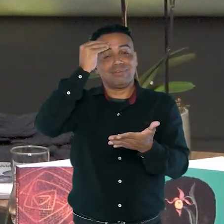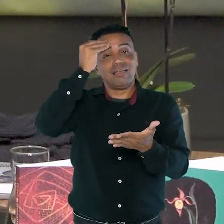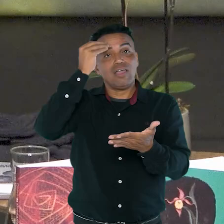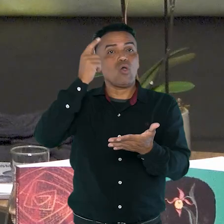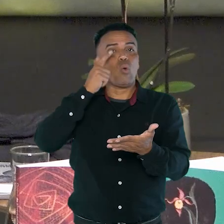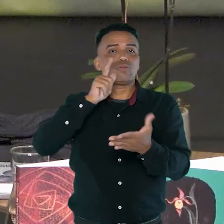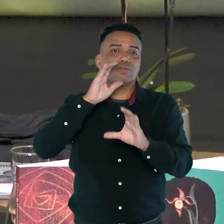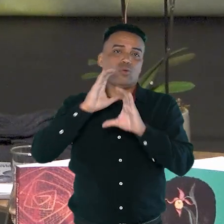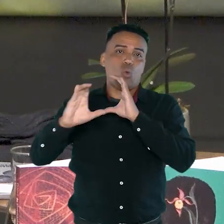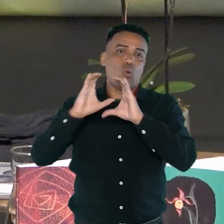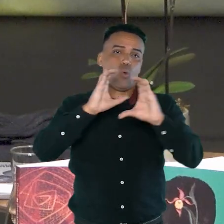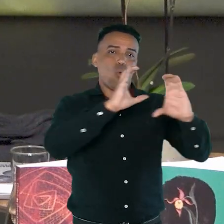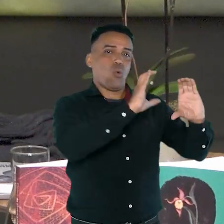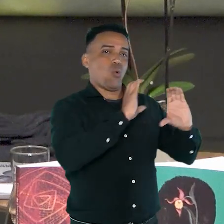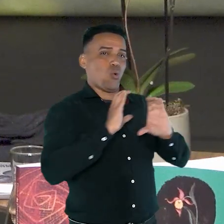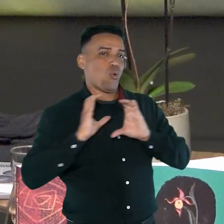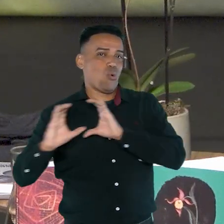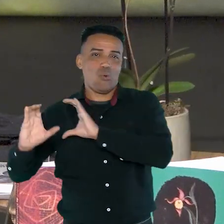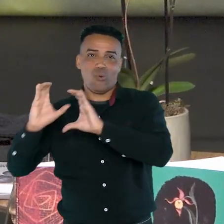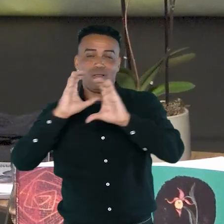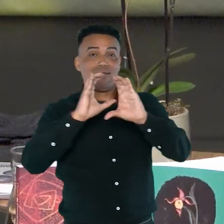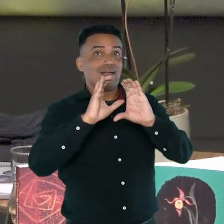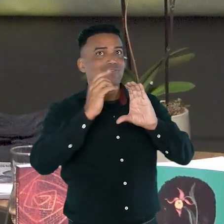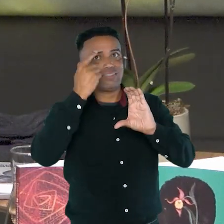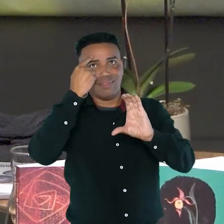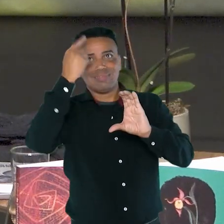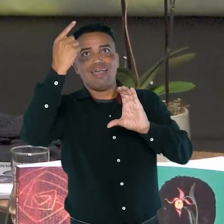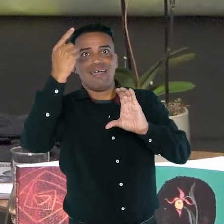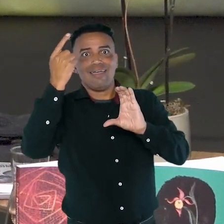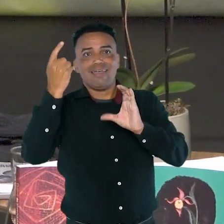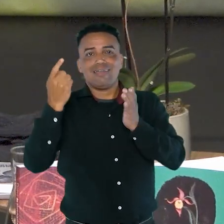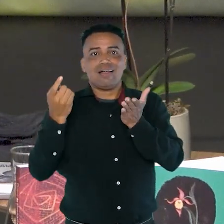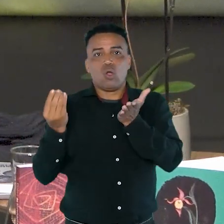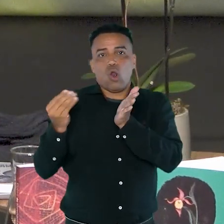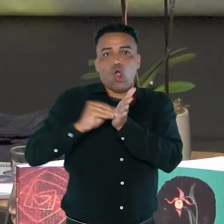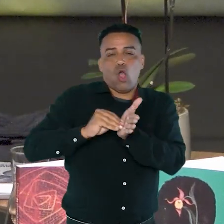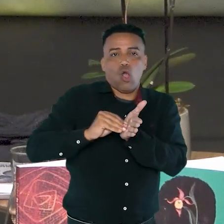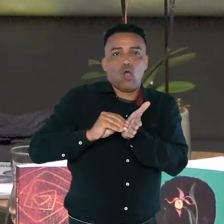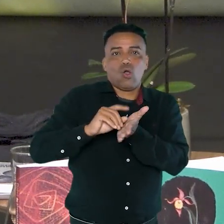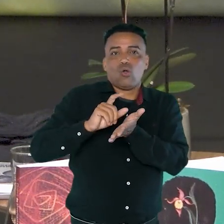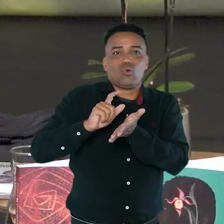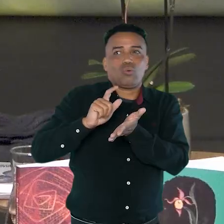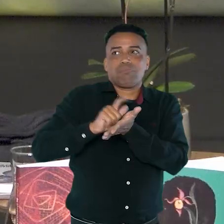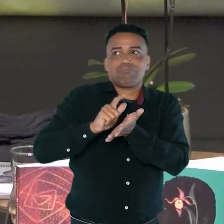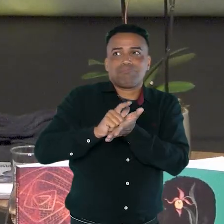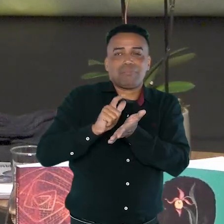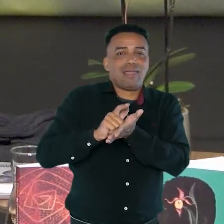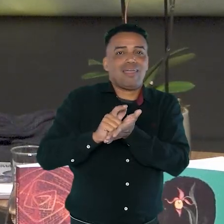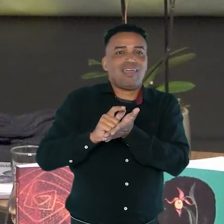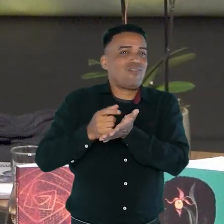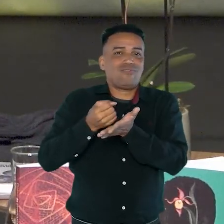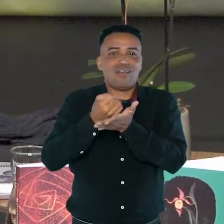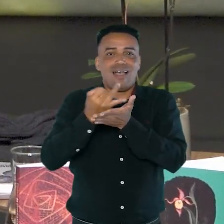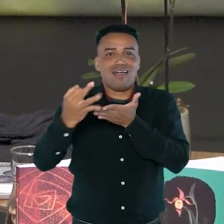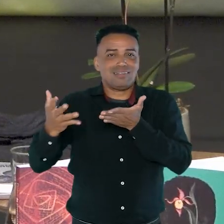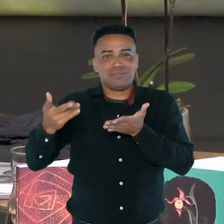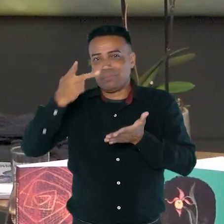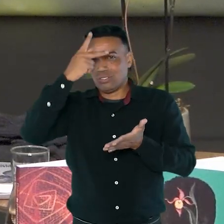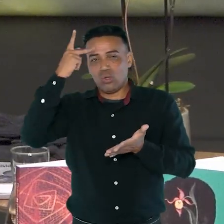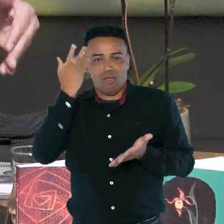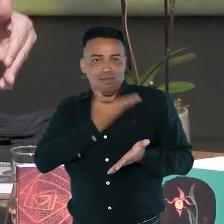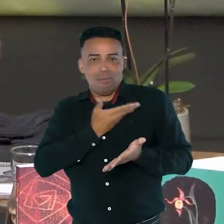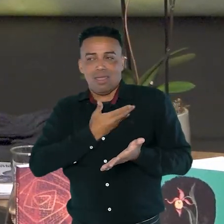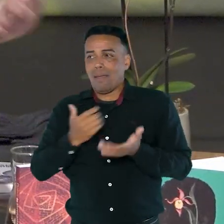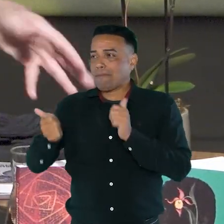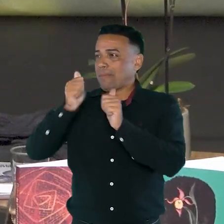me comunicar. Às vezes eu dou uma ideia muito complexa no meio de vários caras assim, de amigos que estão bebendo comigo,